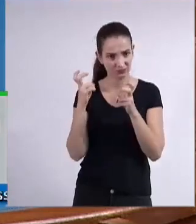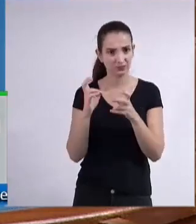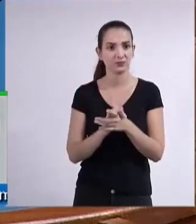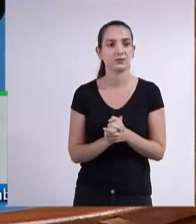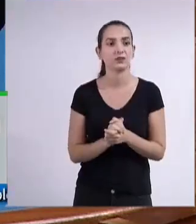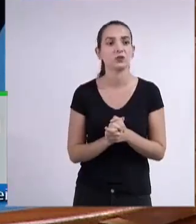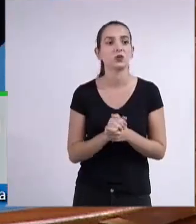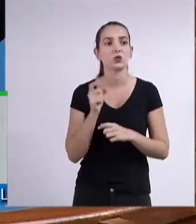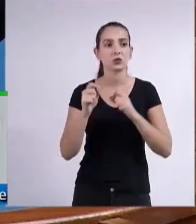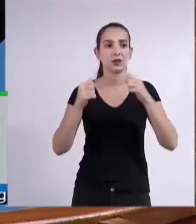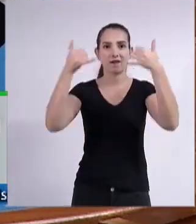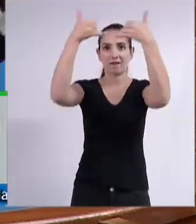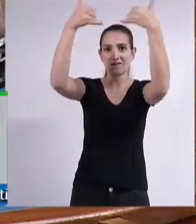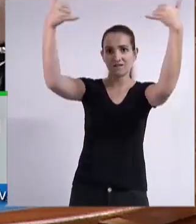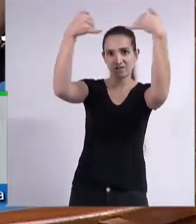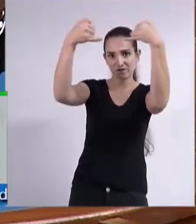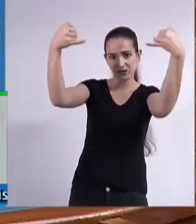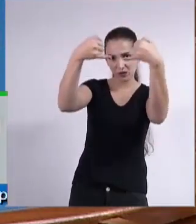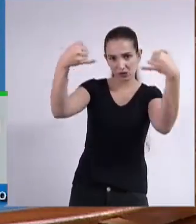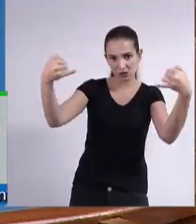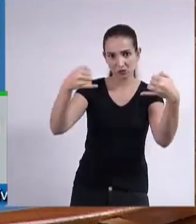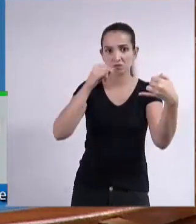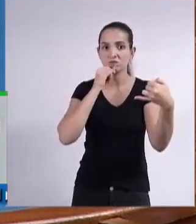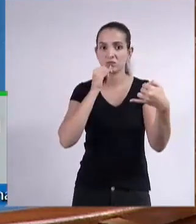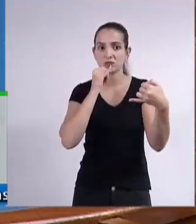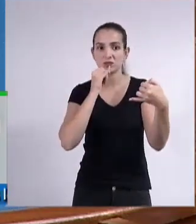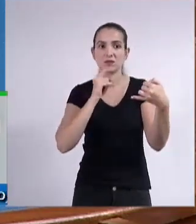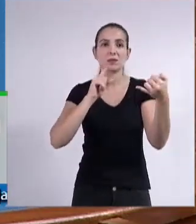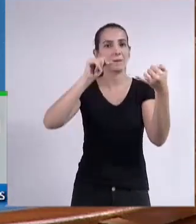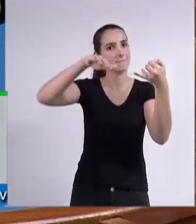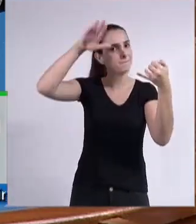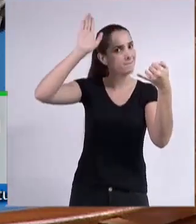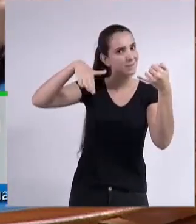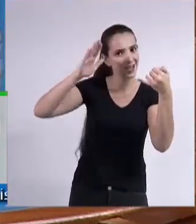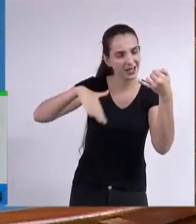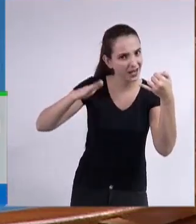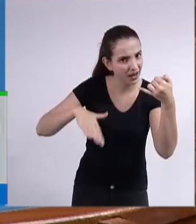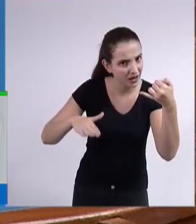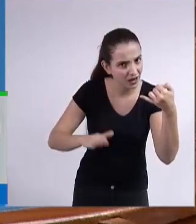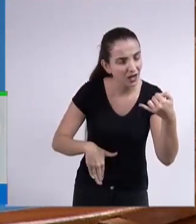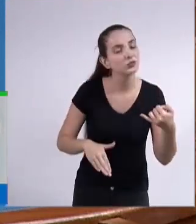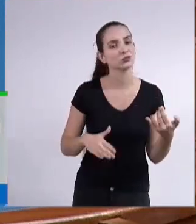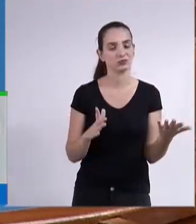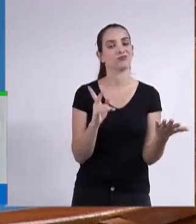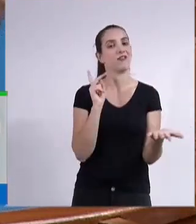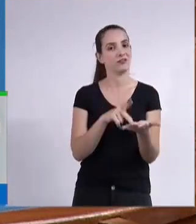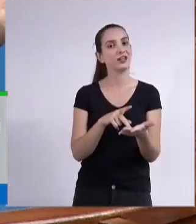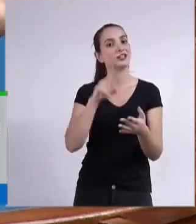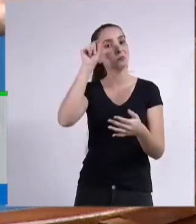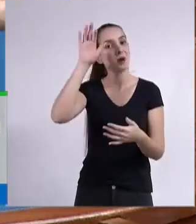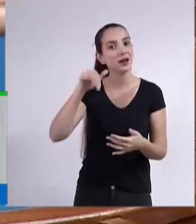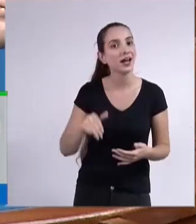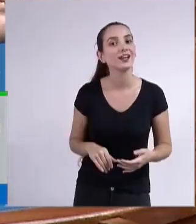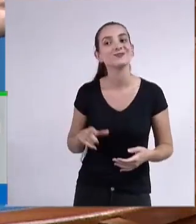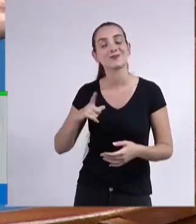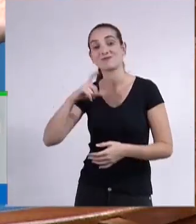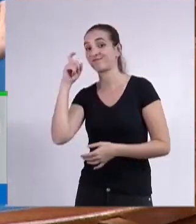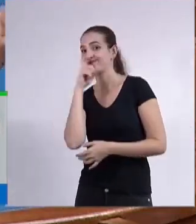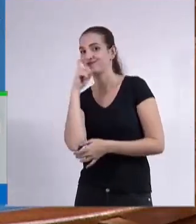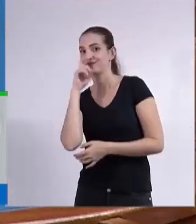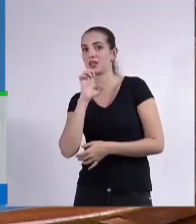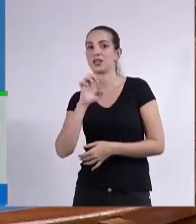que a fiação utilizada custava muito menos do que os preços apresentados pela